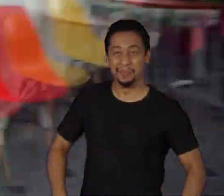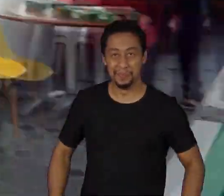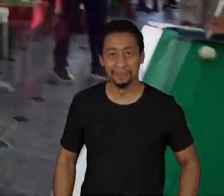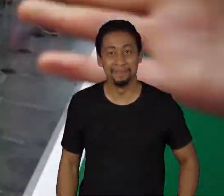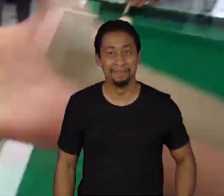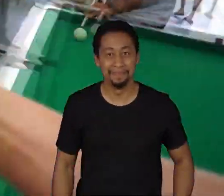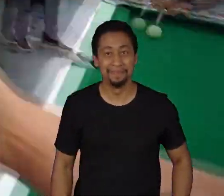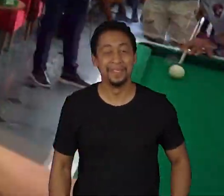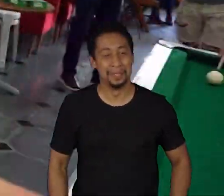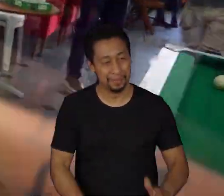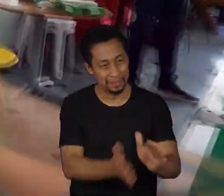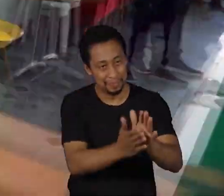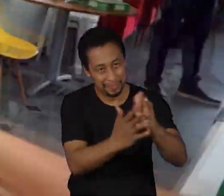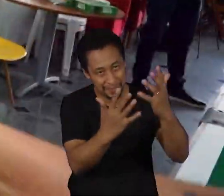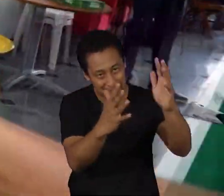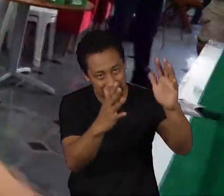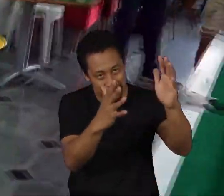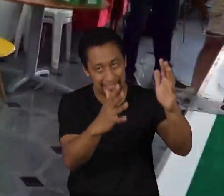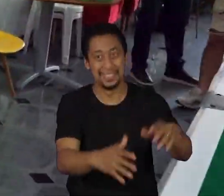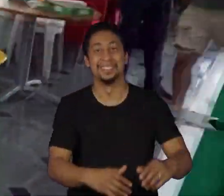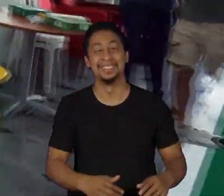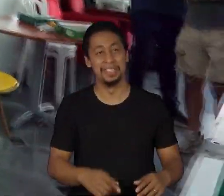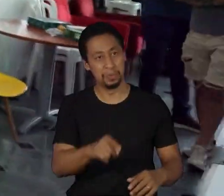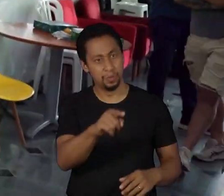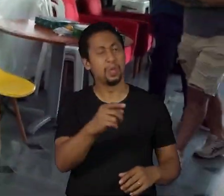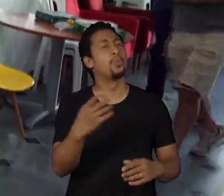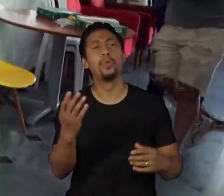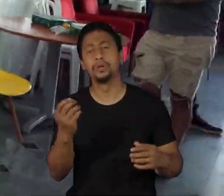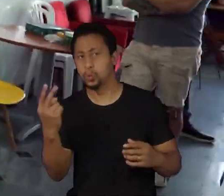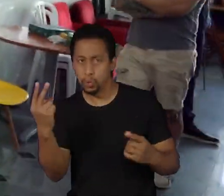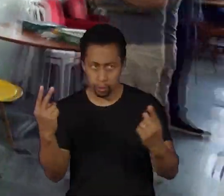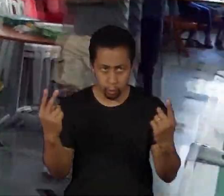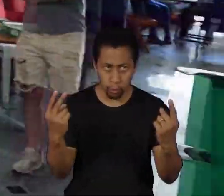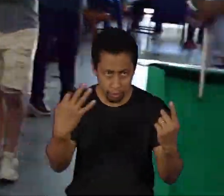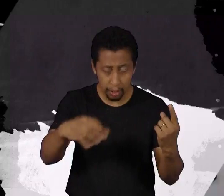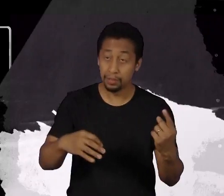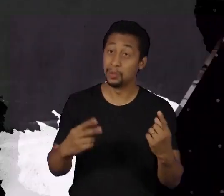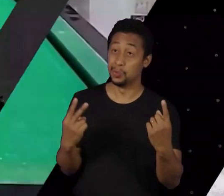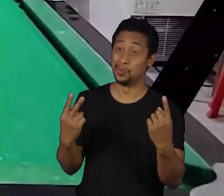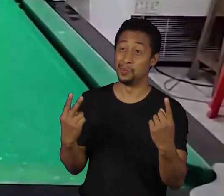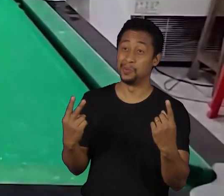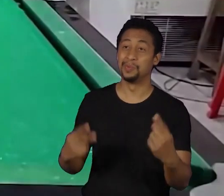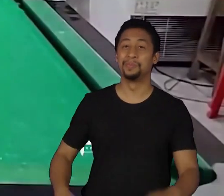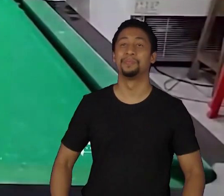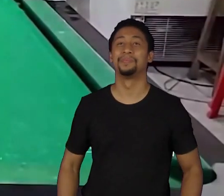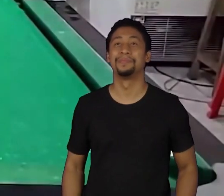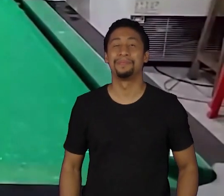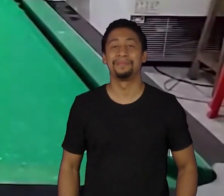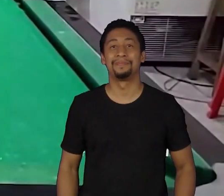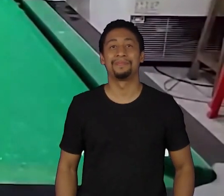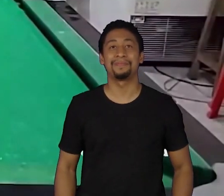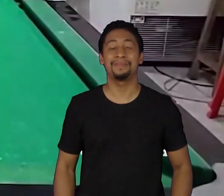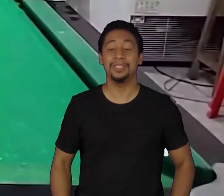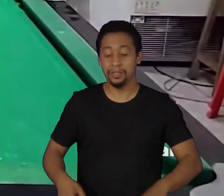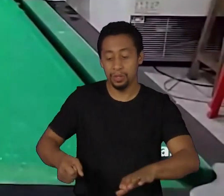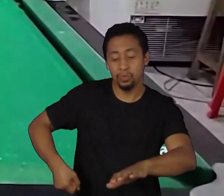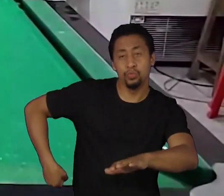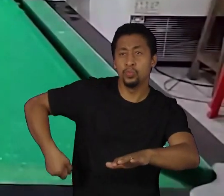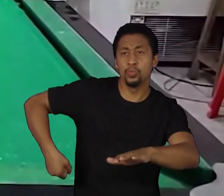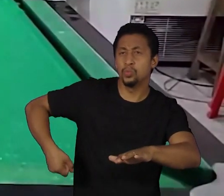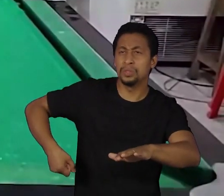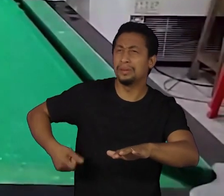Rapaz! Parabéns! Foi o quê? 2-1? Foi 2-1. A sinuquinha, ela é de boteco, né? A